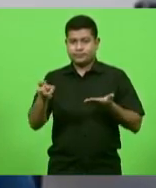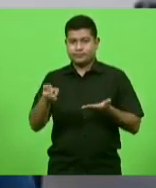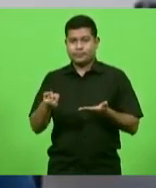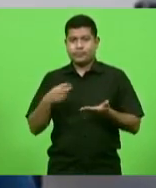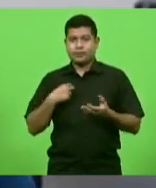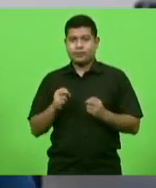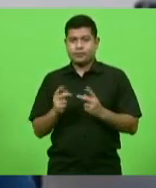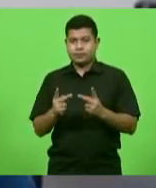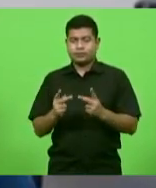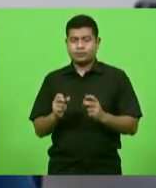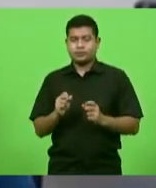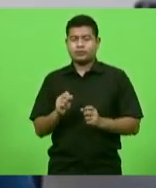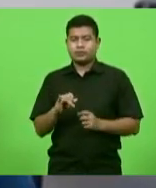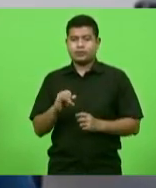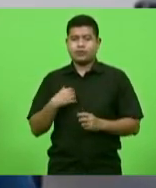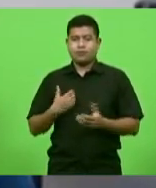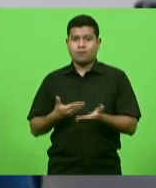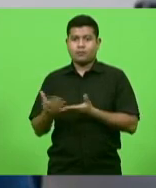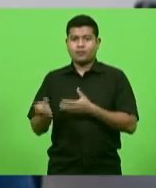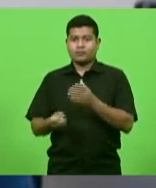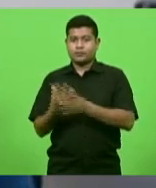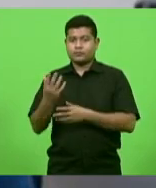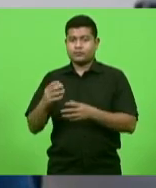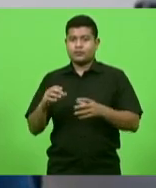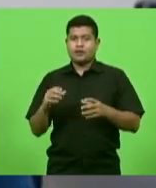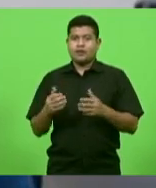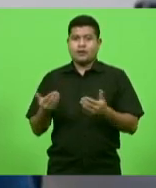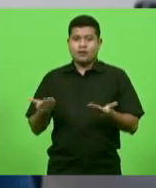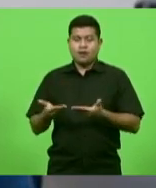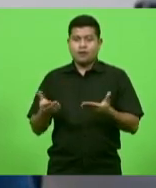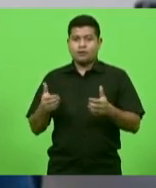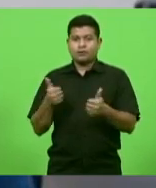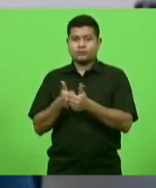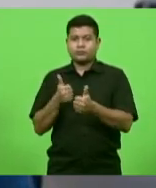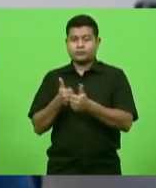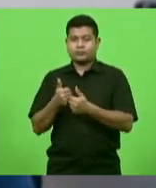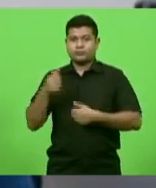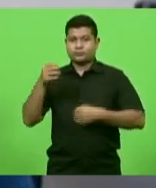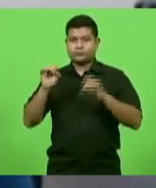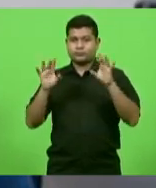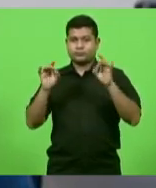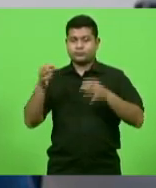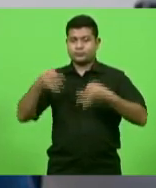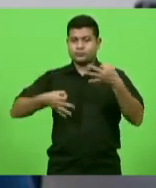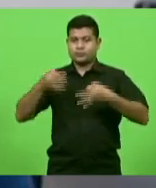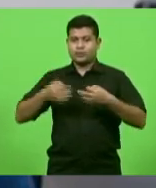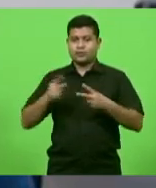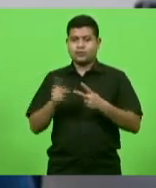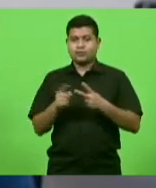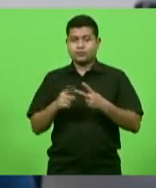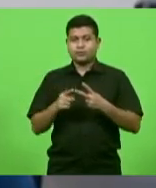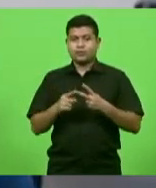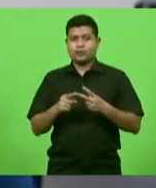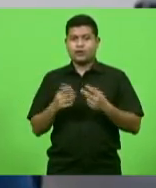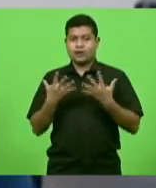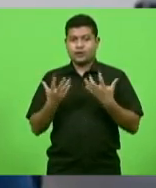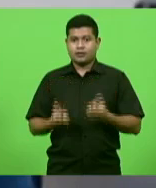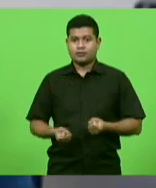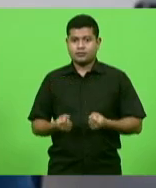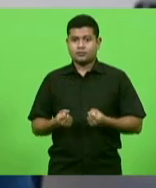caso positivo procede-se à formação do tribunal especial de julgamento a quem compete a segunda etapa de admissibilidade da denúncia